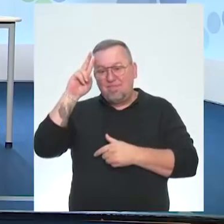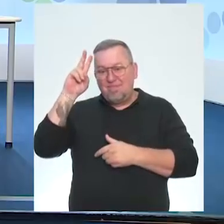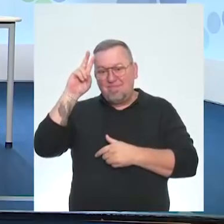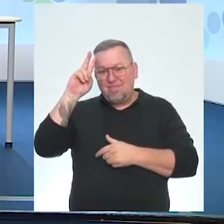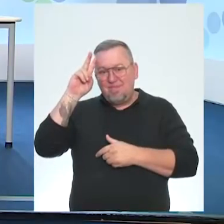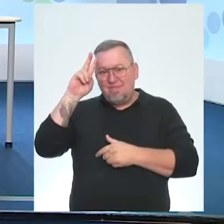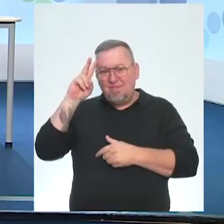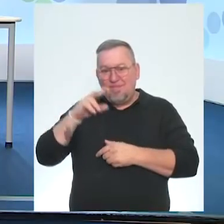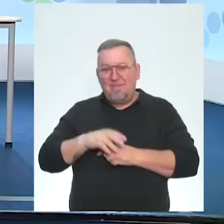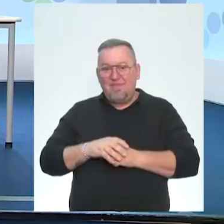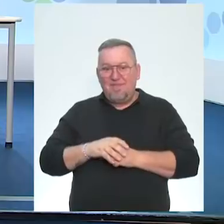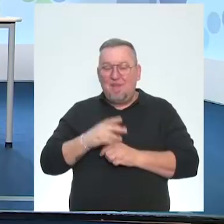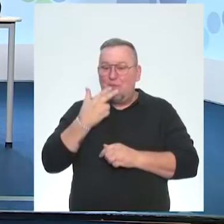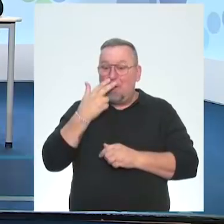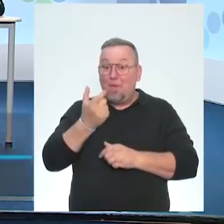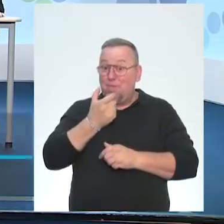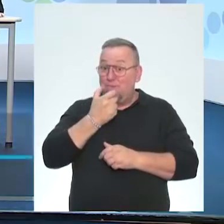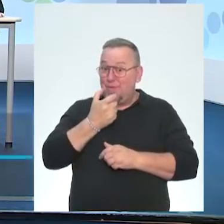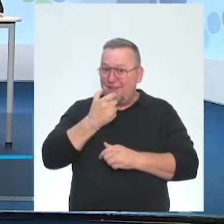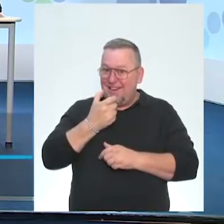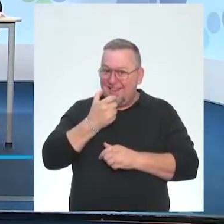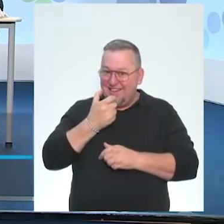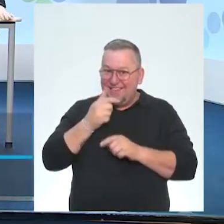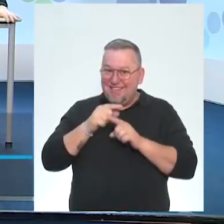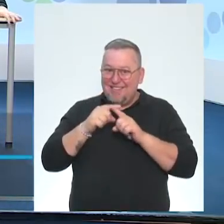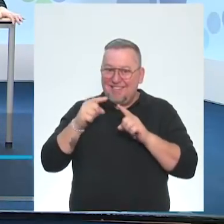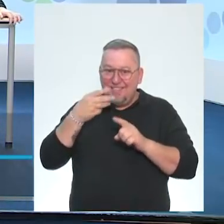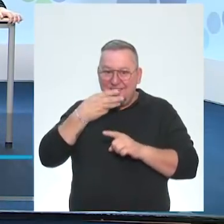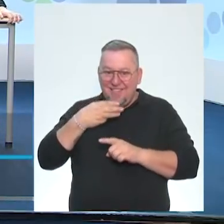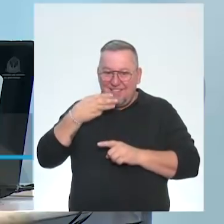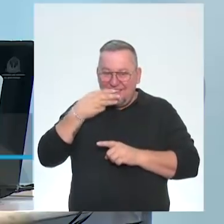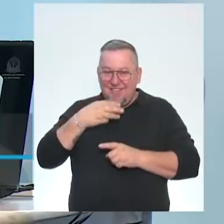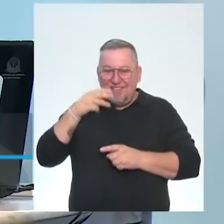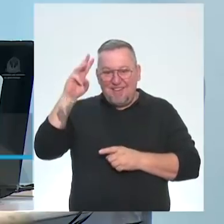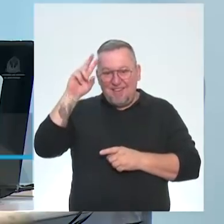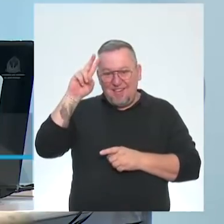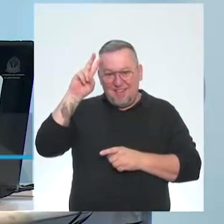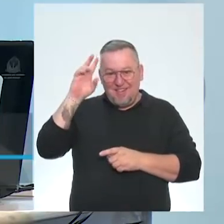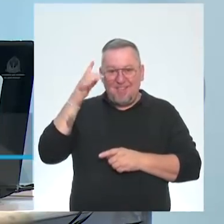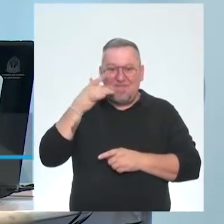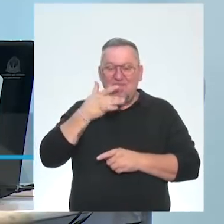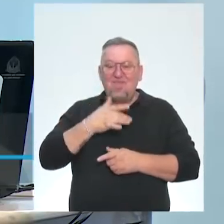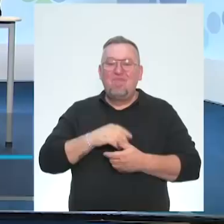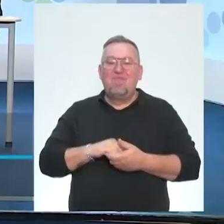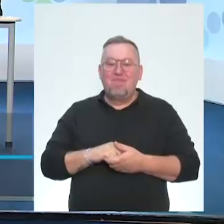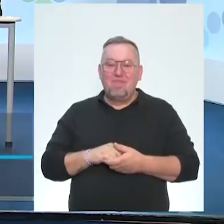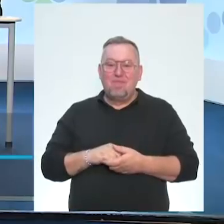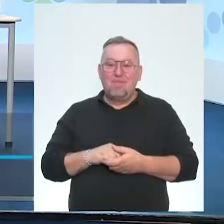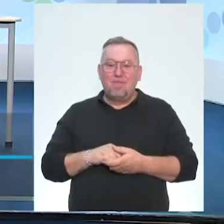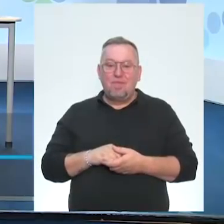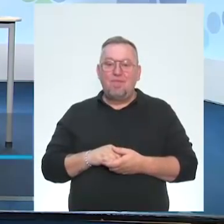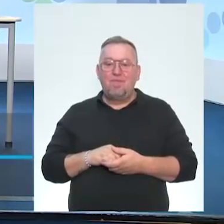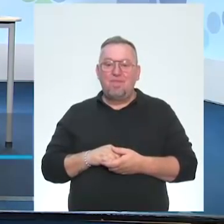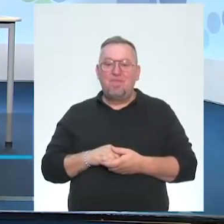Como uma bolacha recheada, só que ao invés de ser aquele docinho, é uma memória gostosa também. Recheio de memórias, isso.